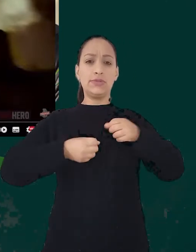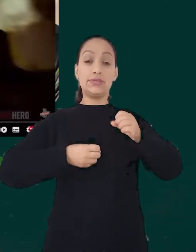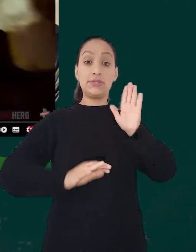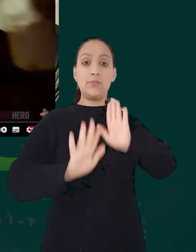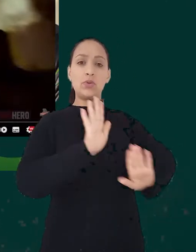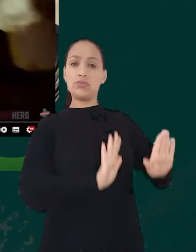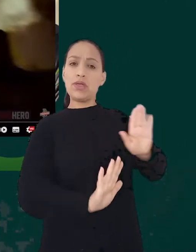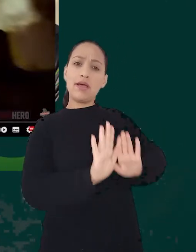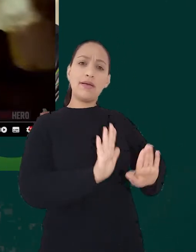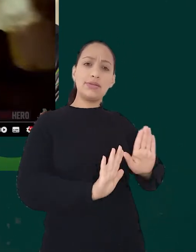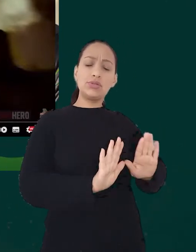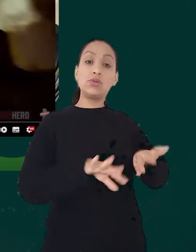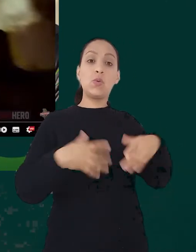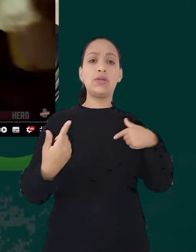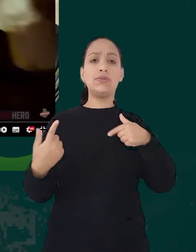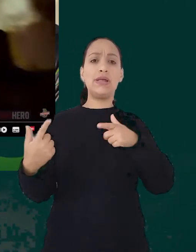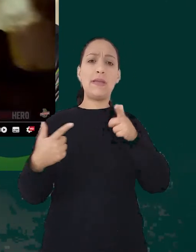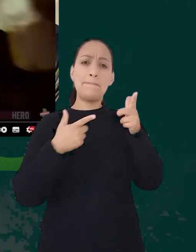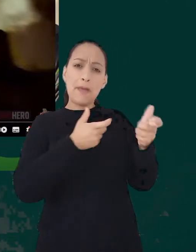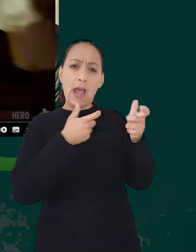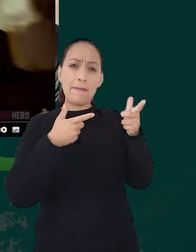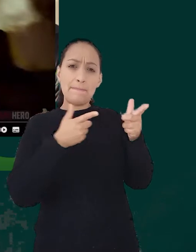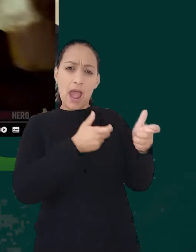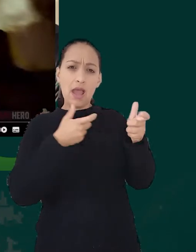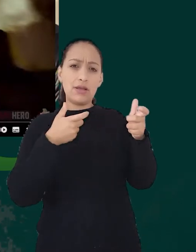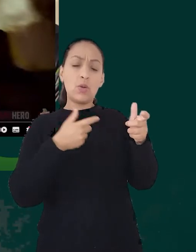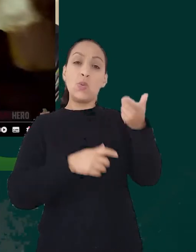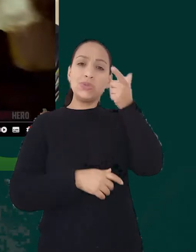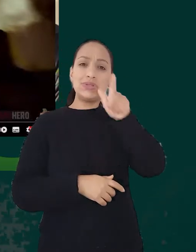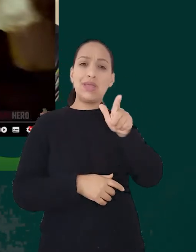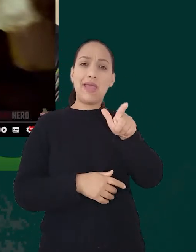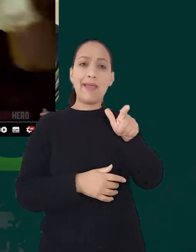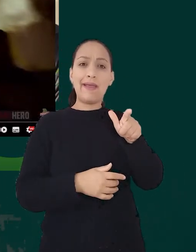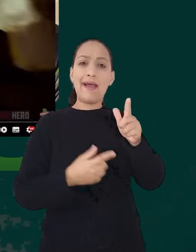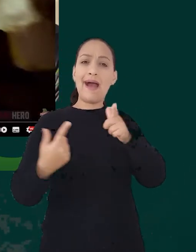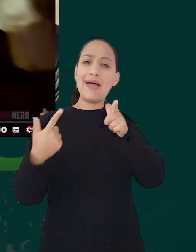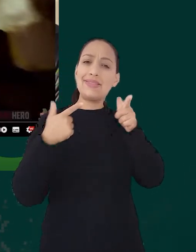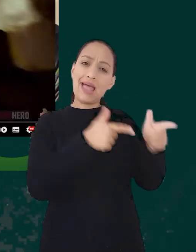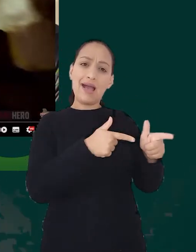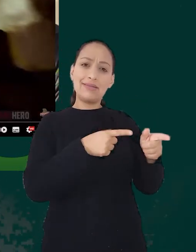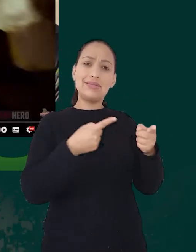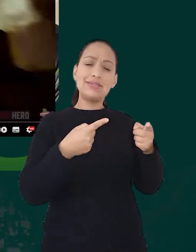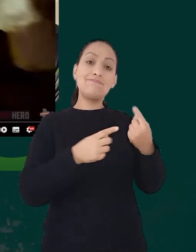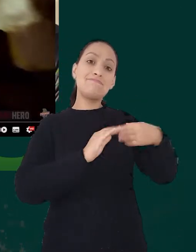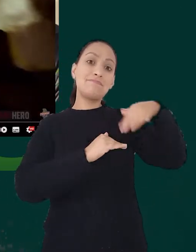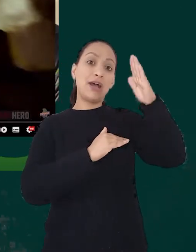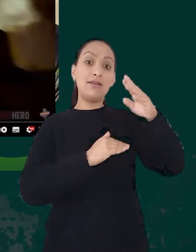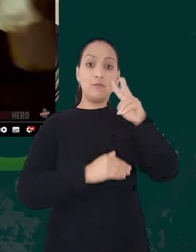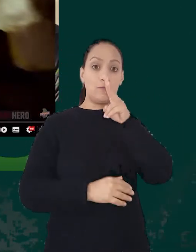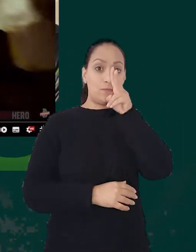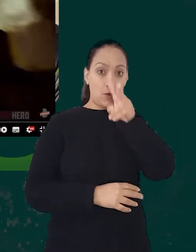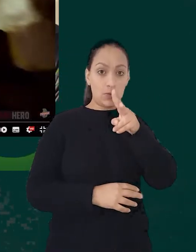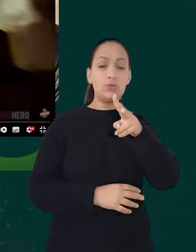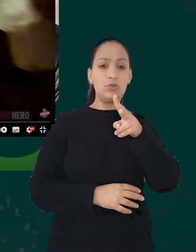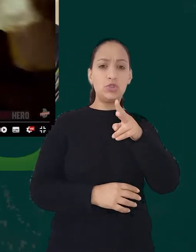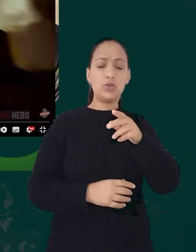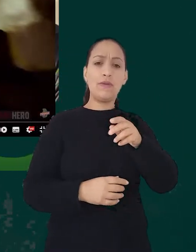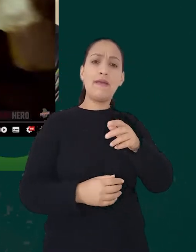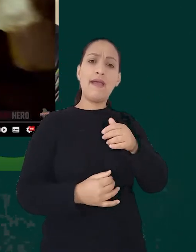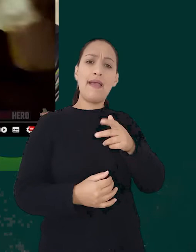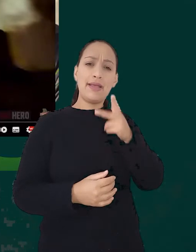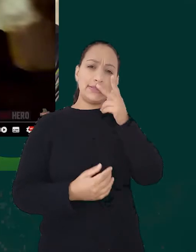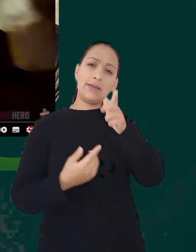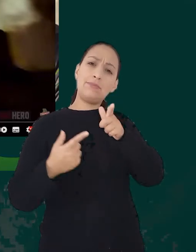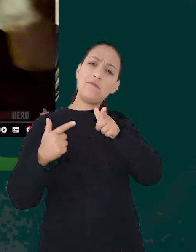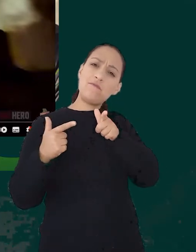está te atingindo muitas vezes, ele consegue te dar ataques ainda mais fortes, te forçando